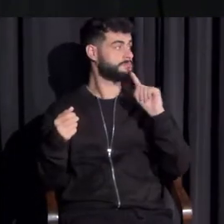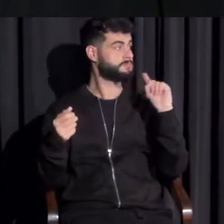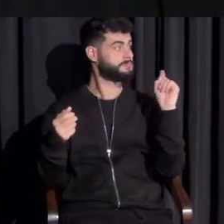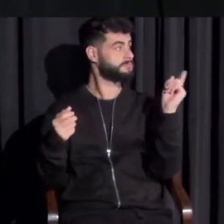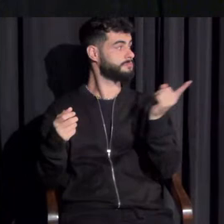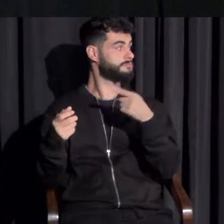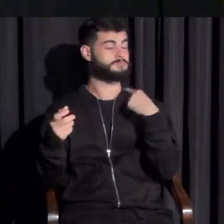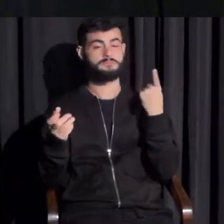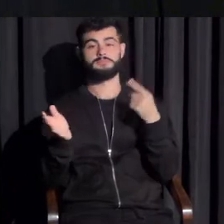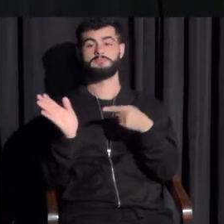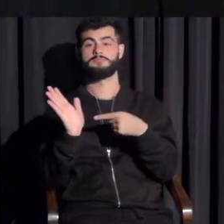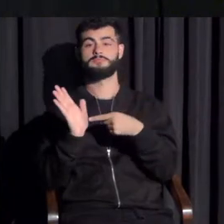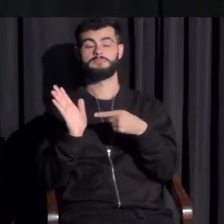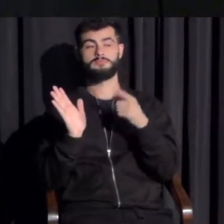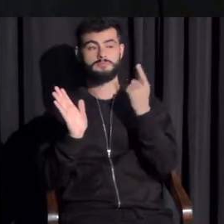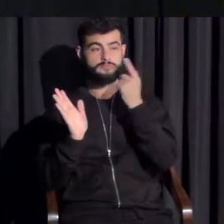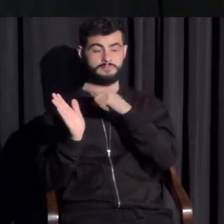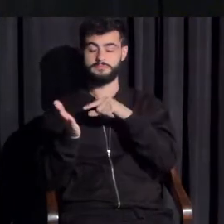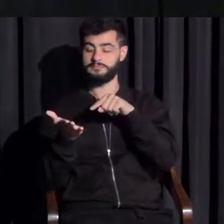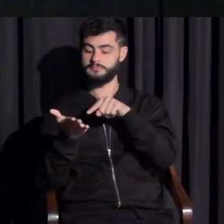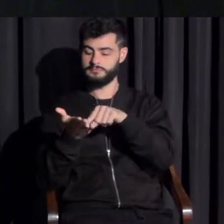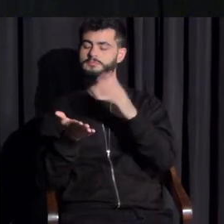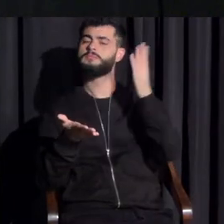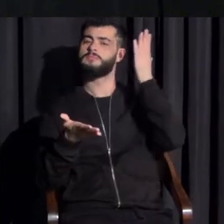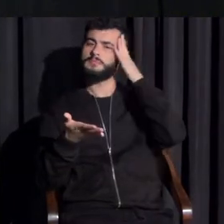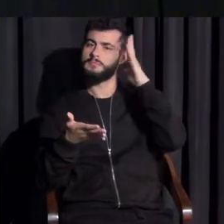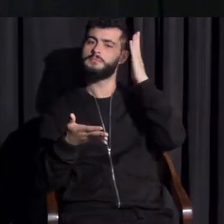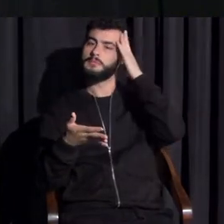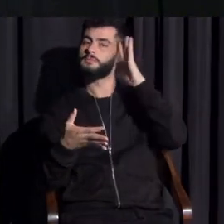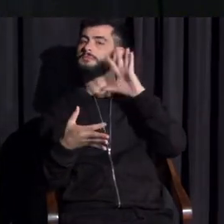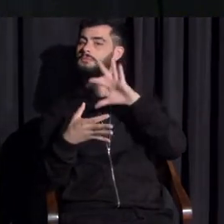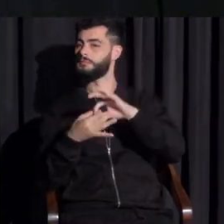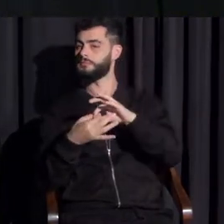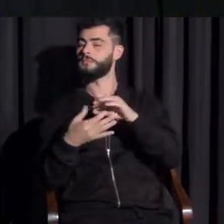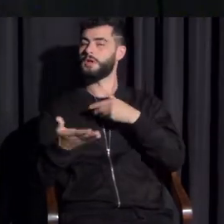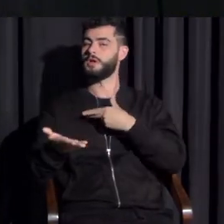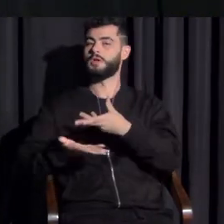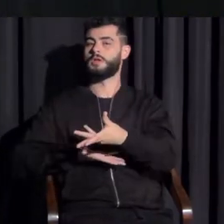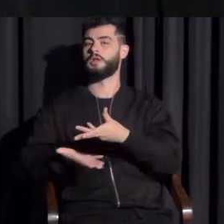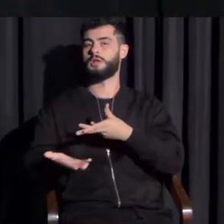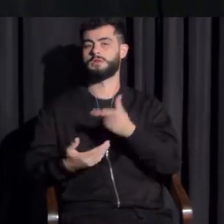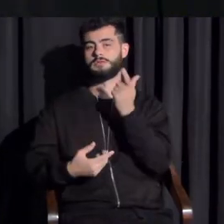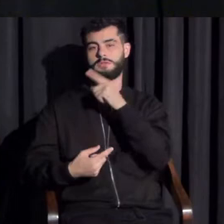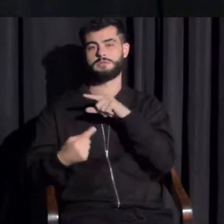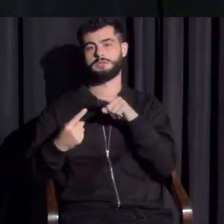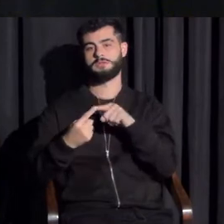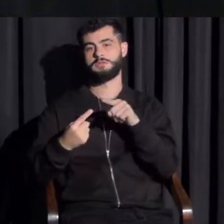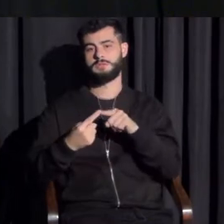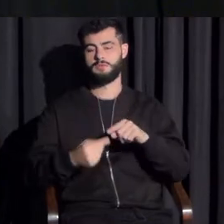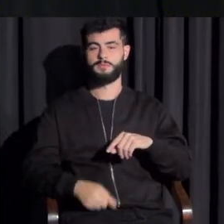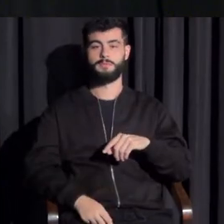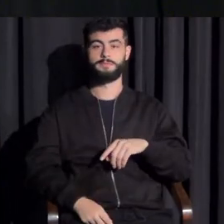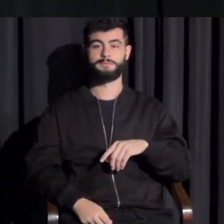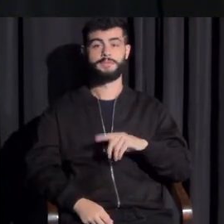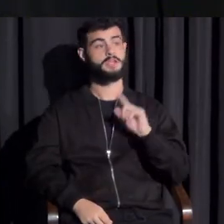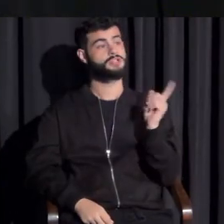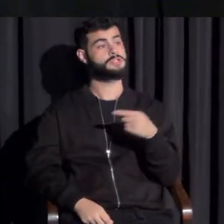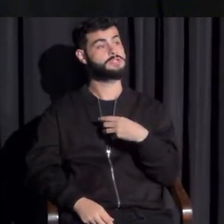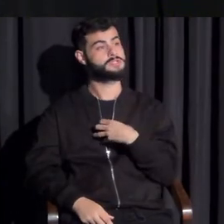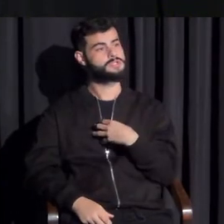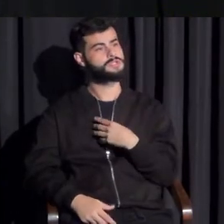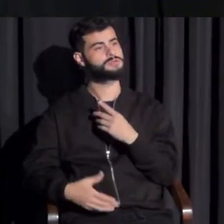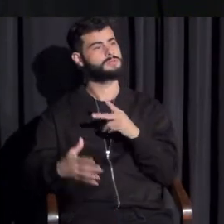essa relação com essas produções. E aí, esse pertencimento, claro que as coisas não são tão,